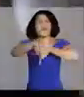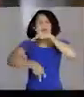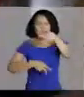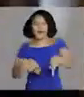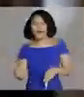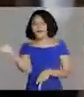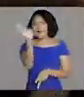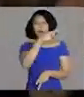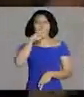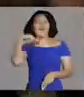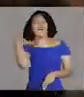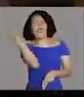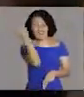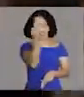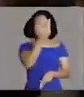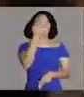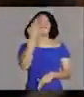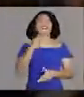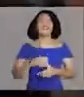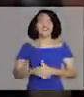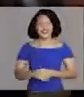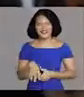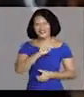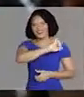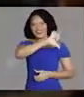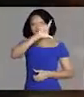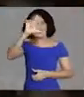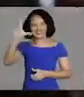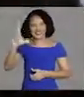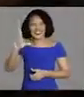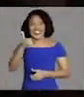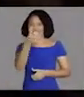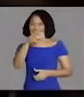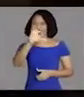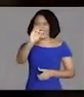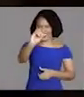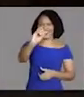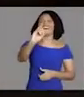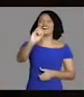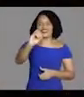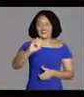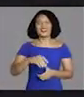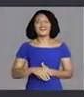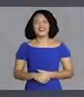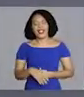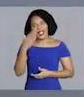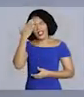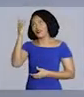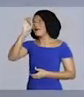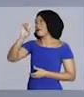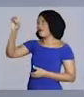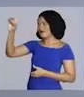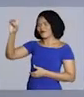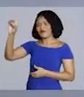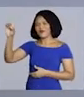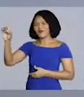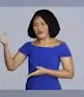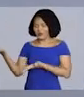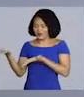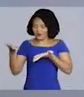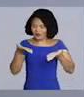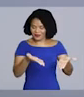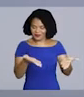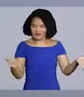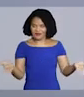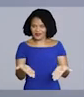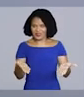povo! Bora ganhar o povo! E bora resolver São Luís! É 10! Agradeço a Deus por ter chegado até